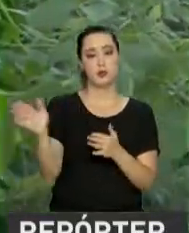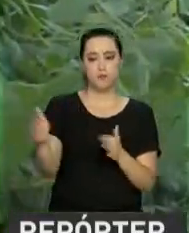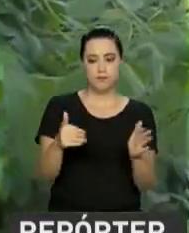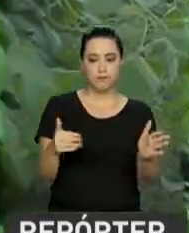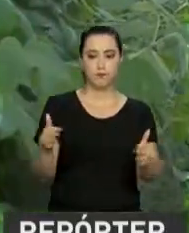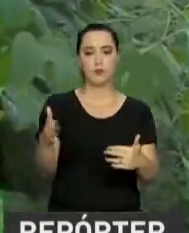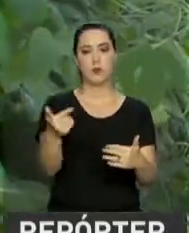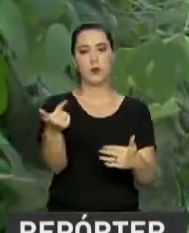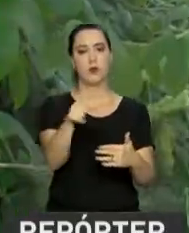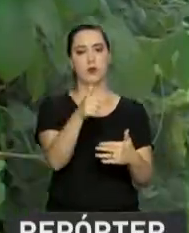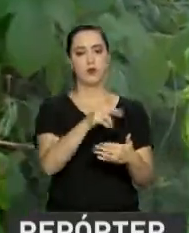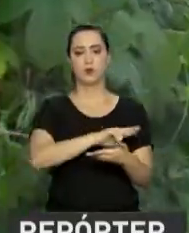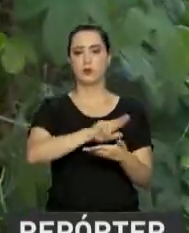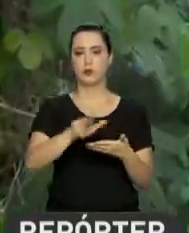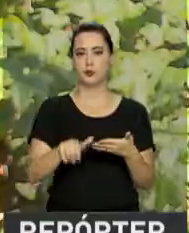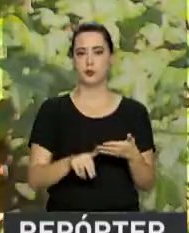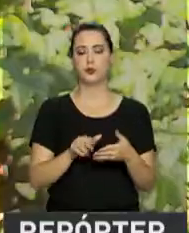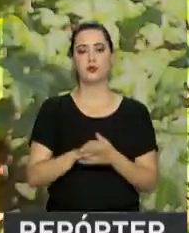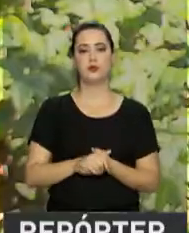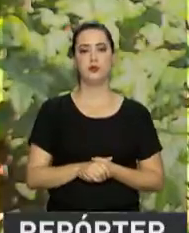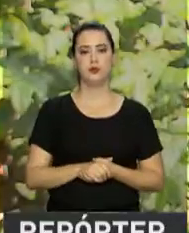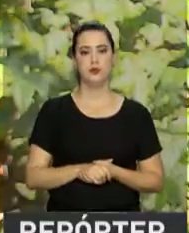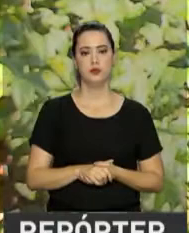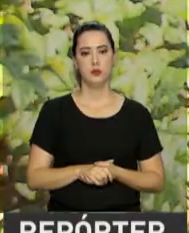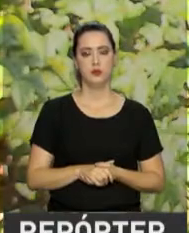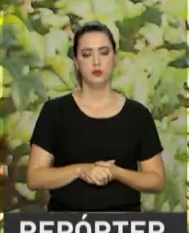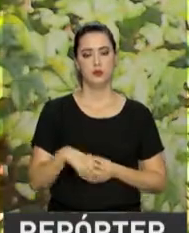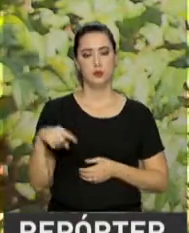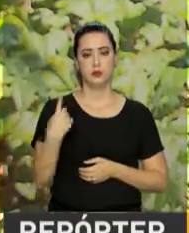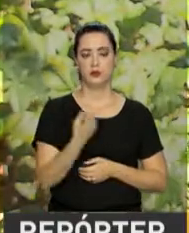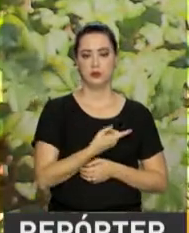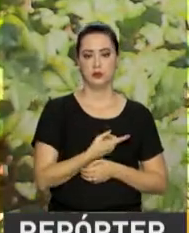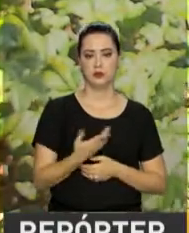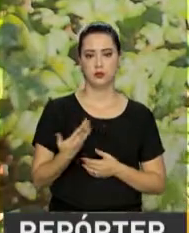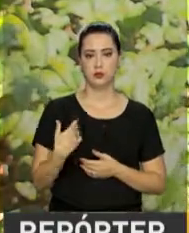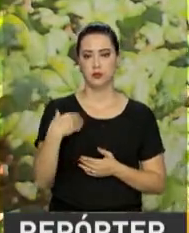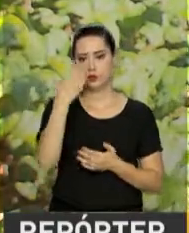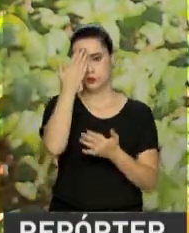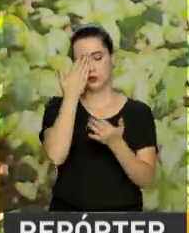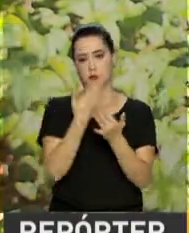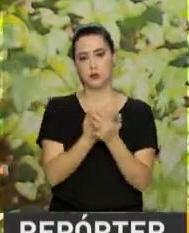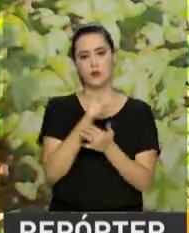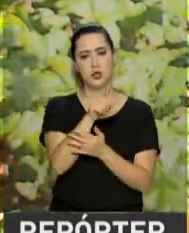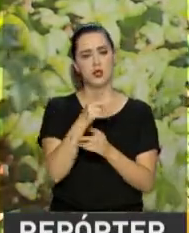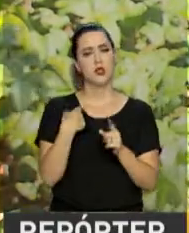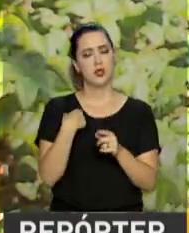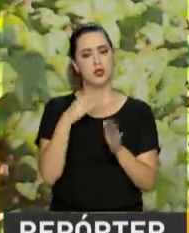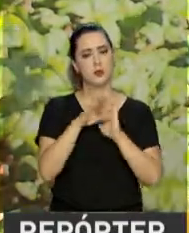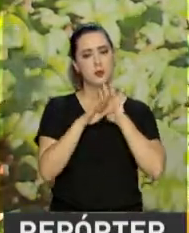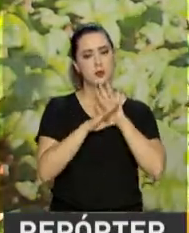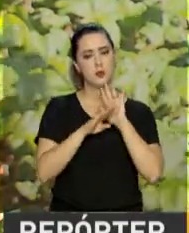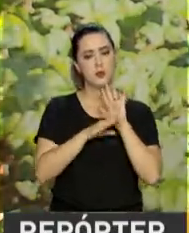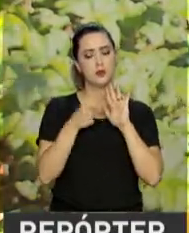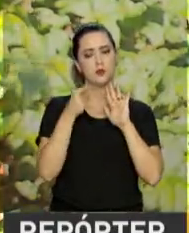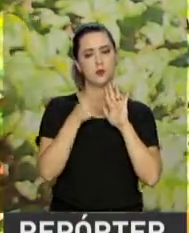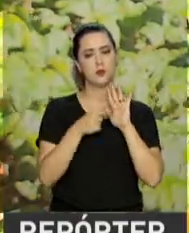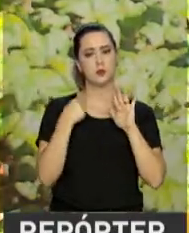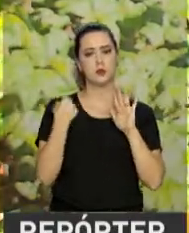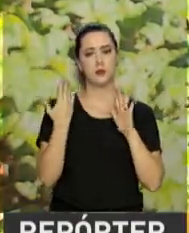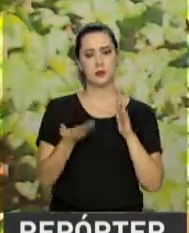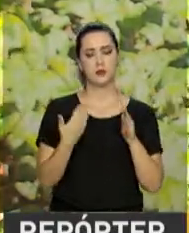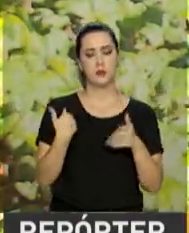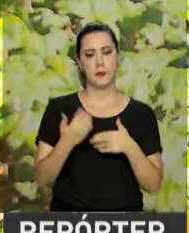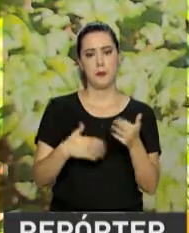e de outras plantações a gente pegou e acreditei no projeto deles e